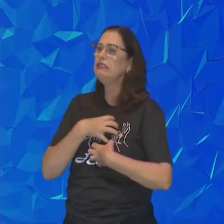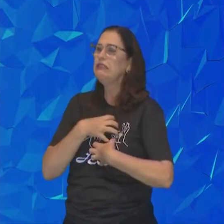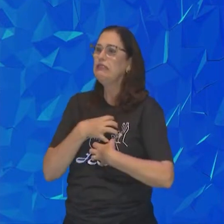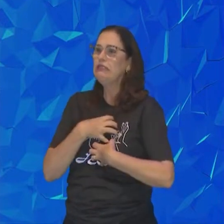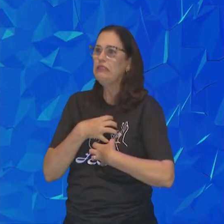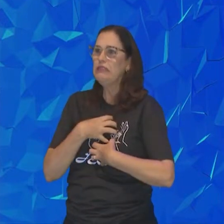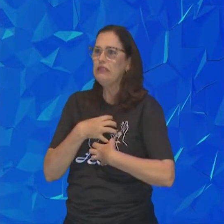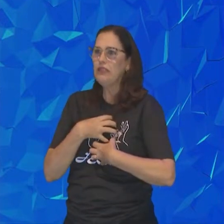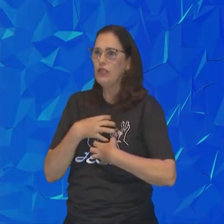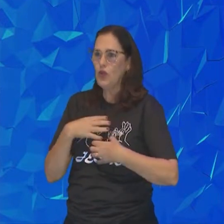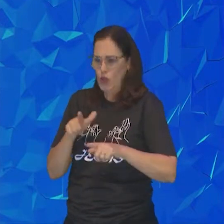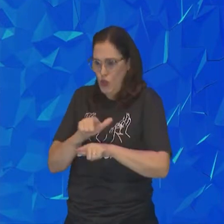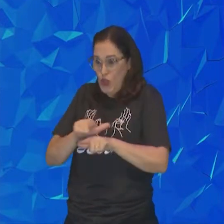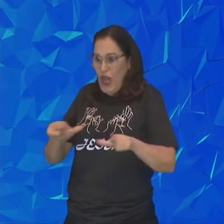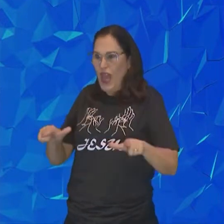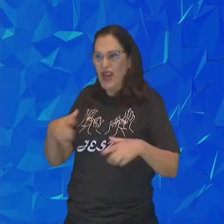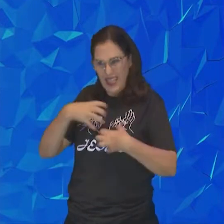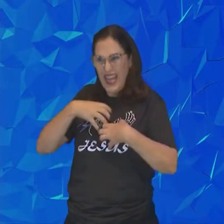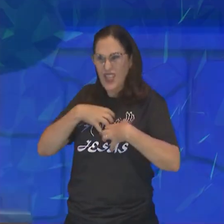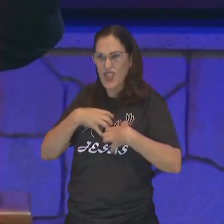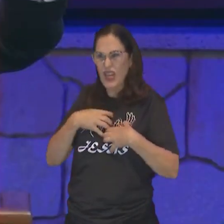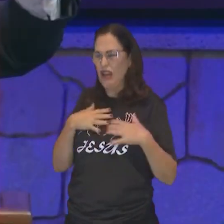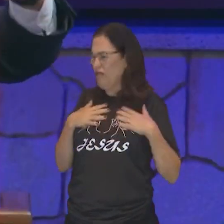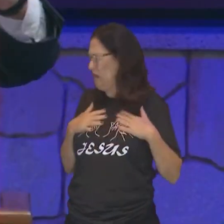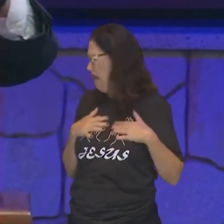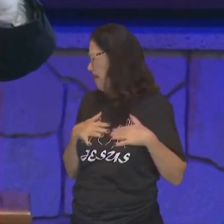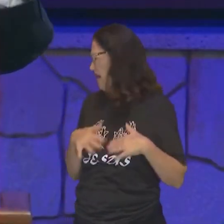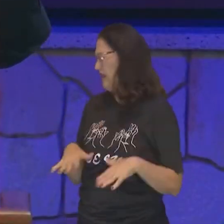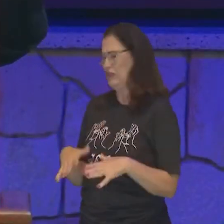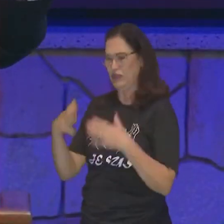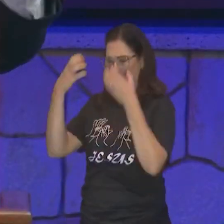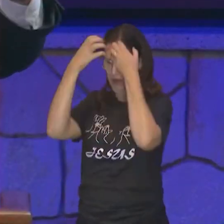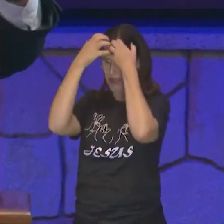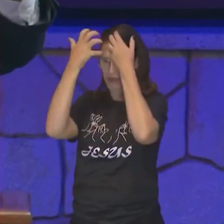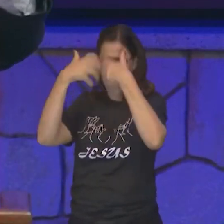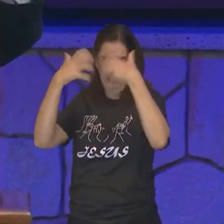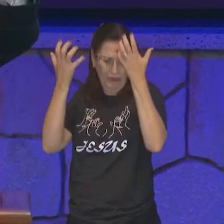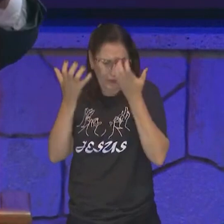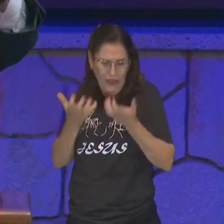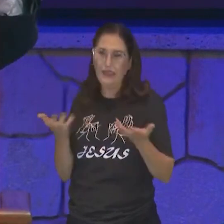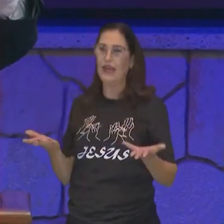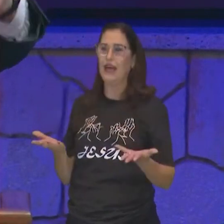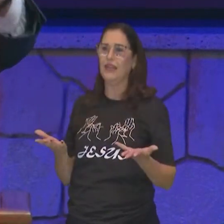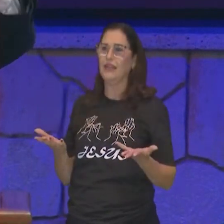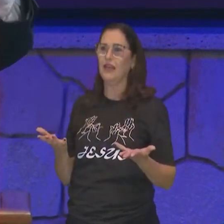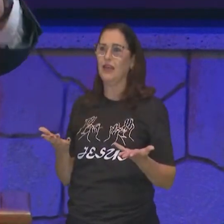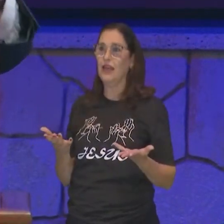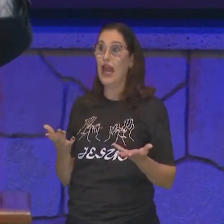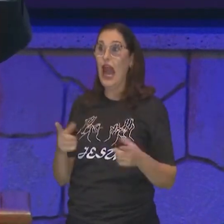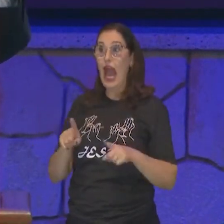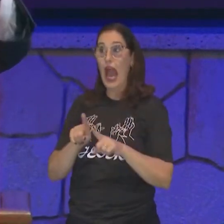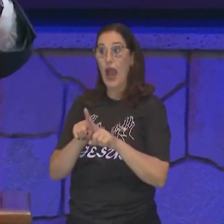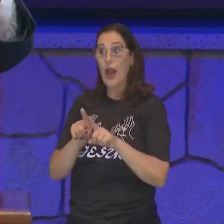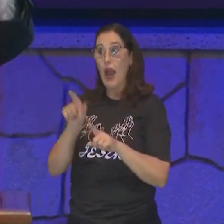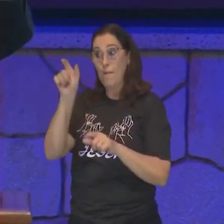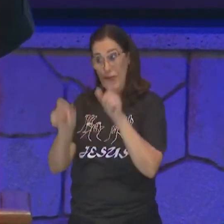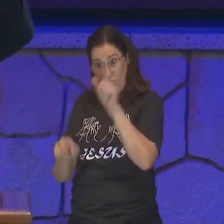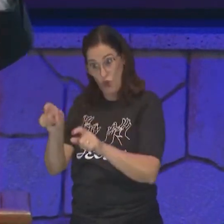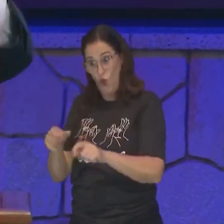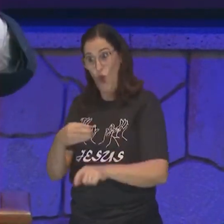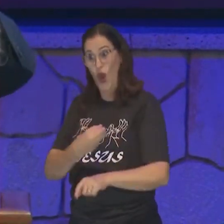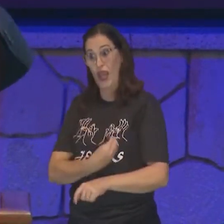da seca aqui em Brasília, aquele mal-estar, a cabeça pesada. Quem vive no pecado vive assim,